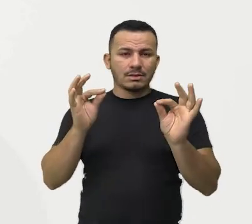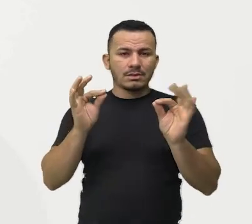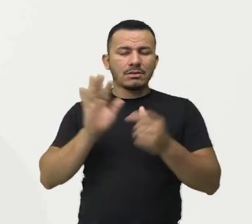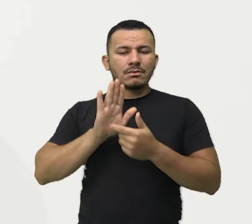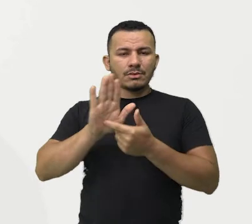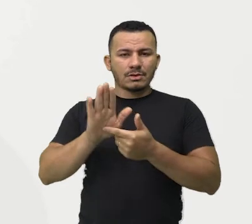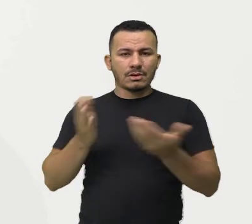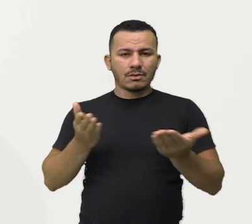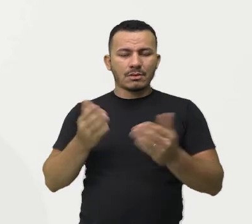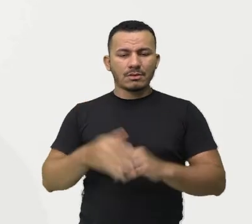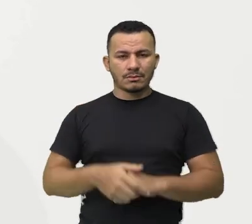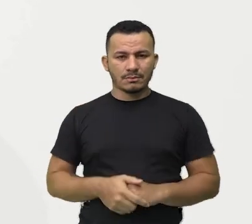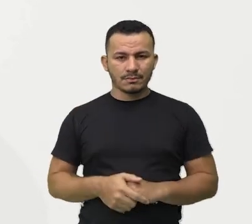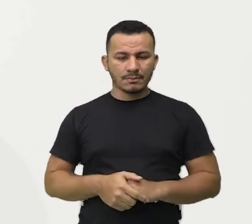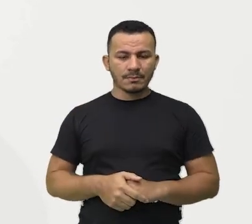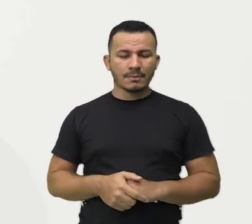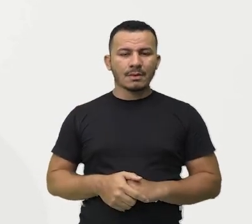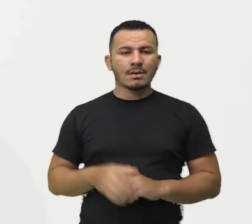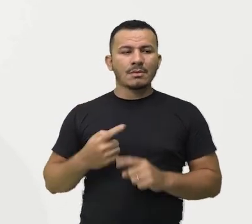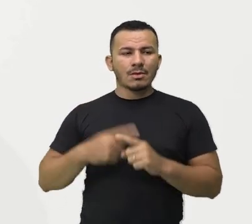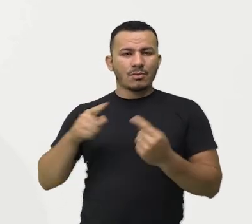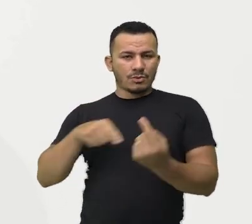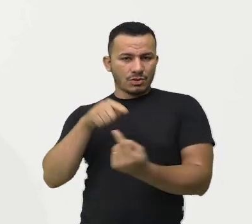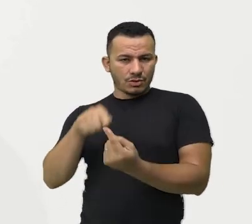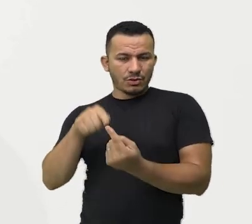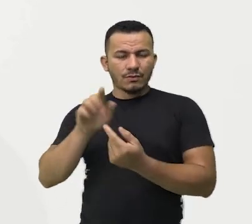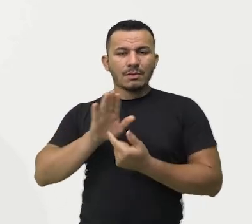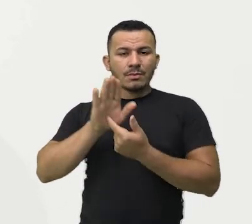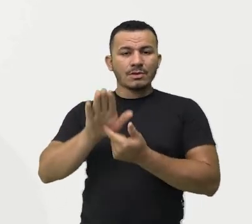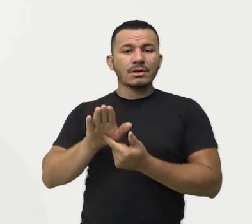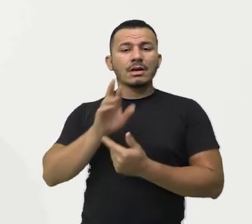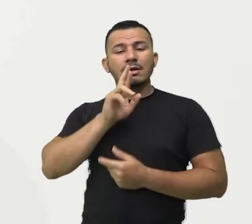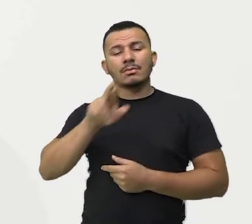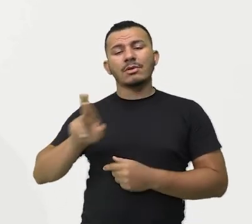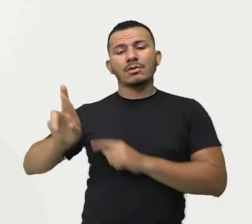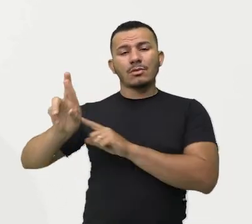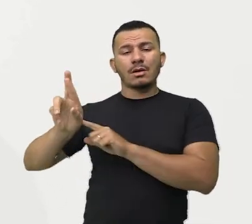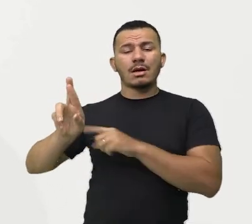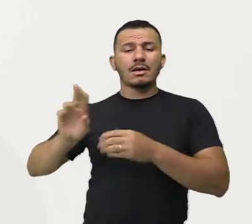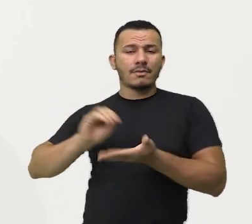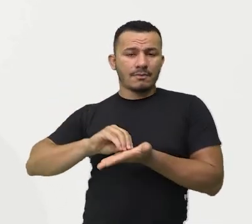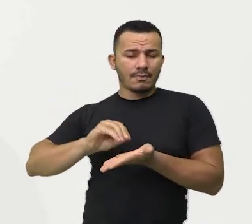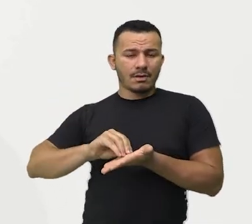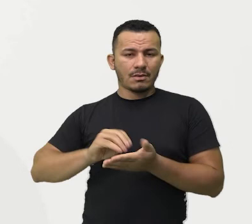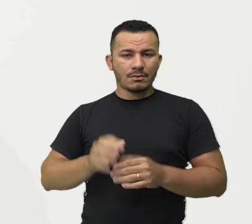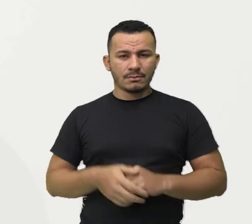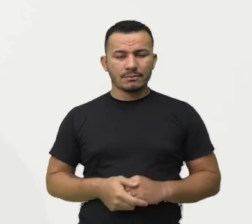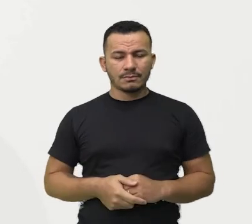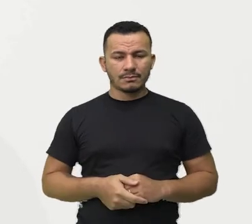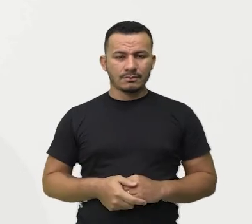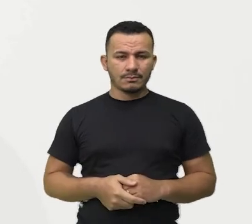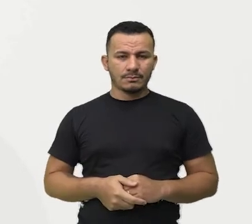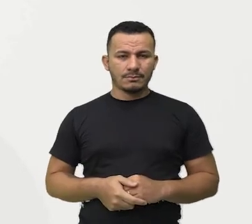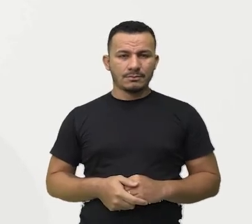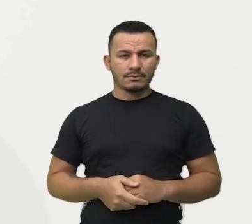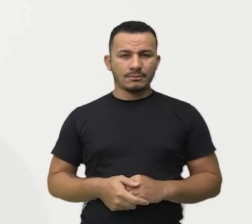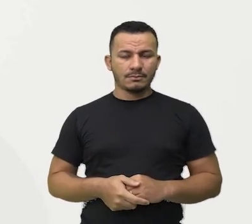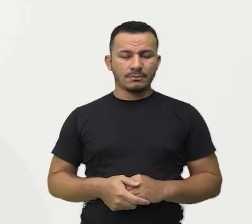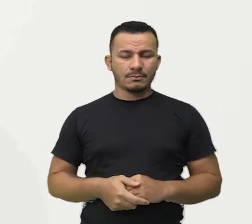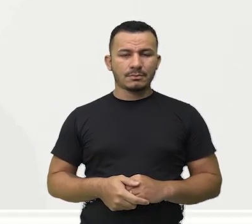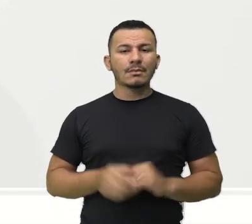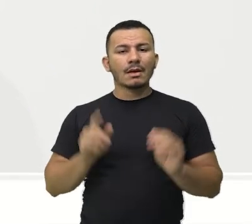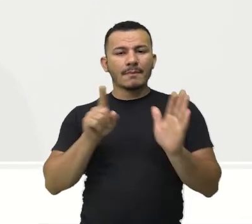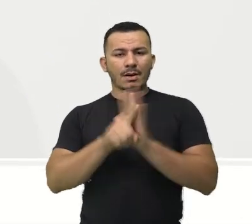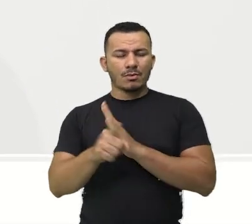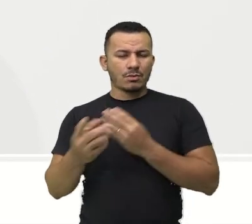tá? Fica bem esperto nesse detalhe que o professor está mostrando para você, ó, porque a nossa intenção é saber o valor do R, tá bom? Então, dito